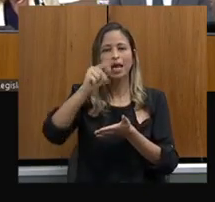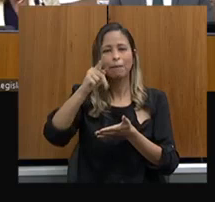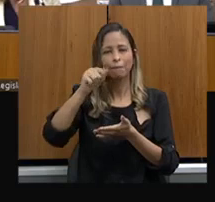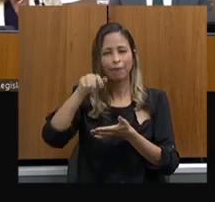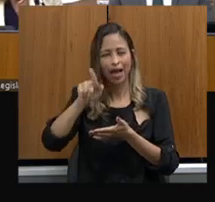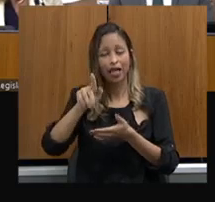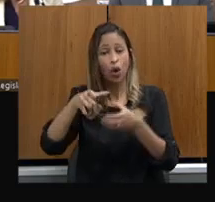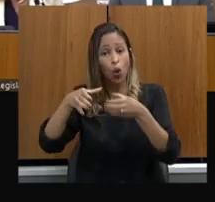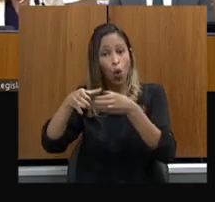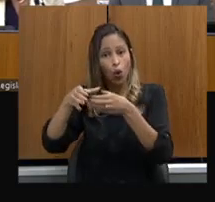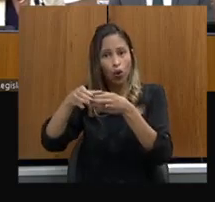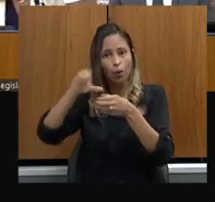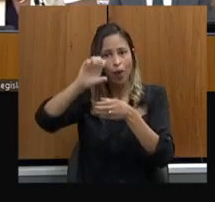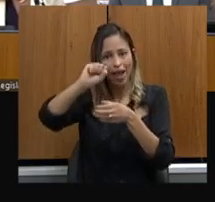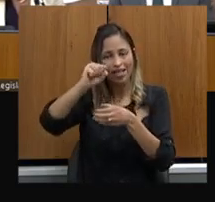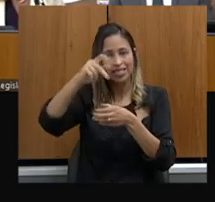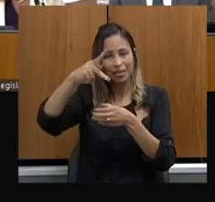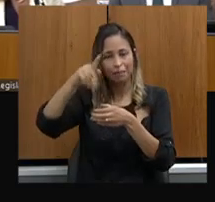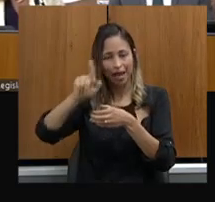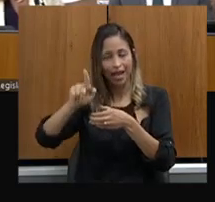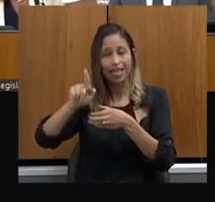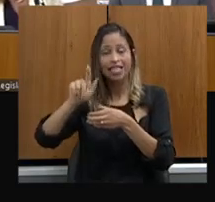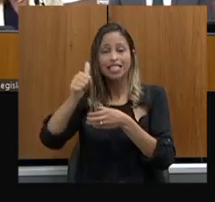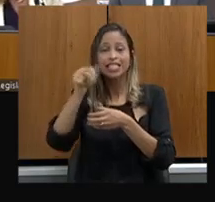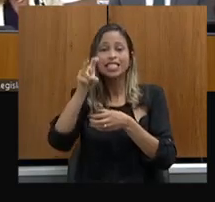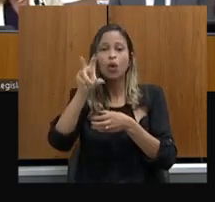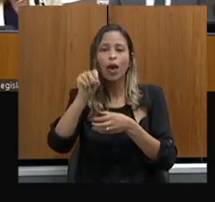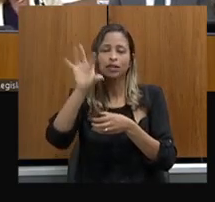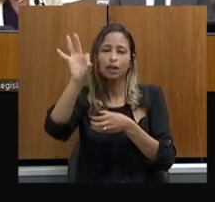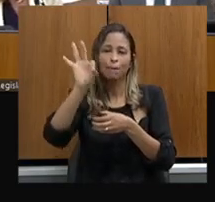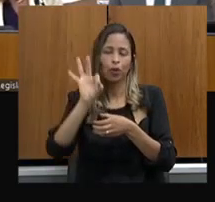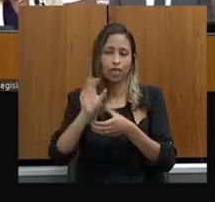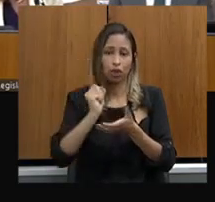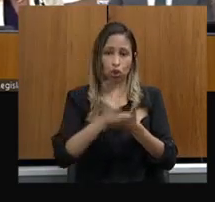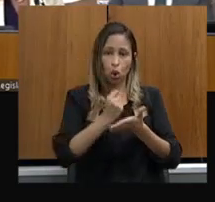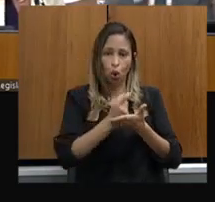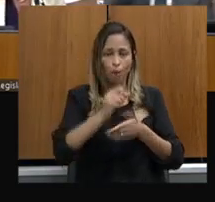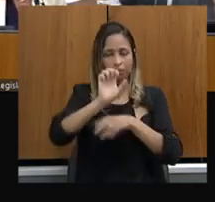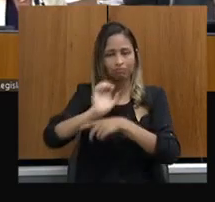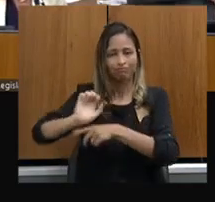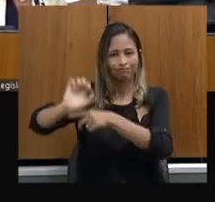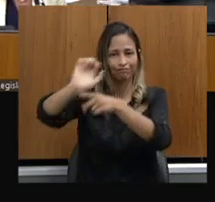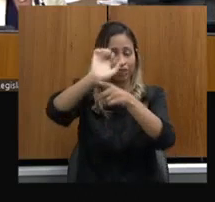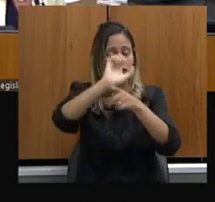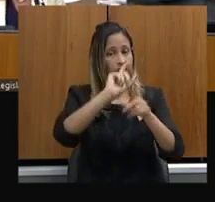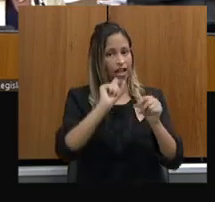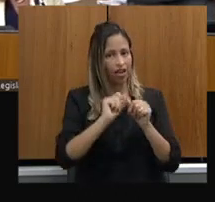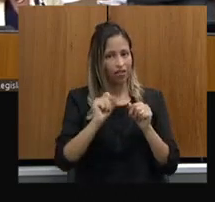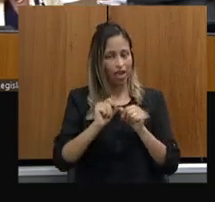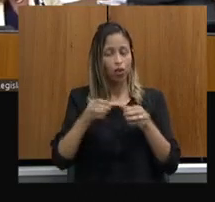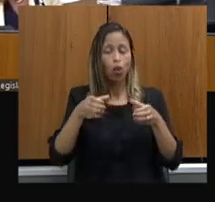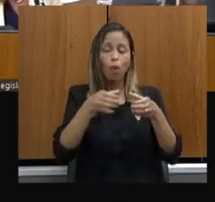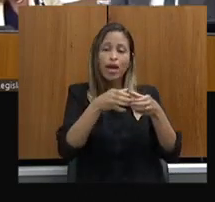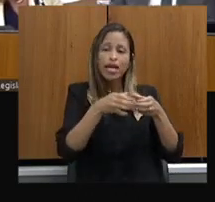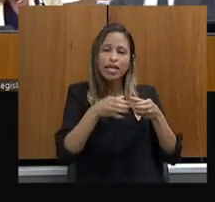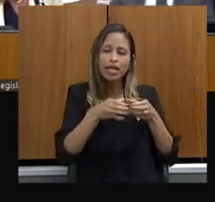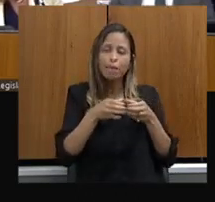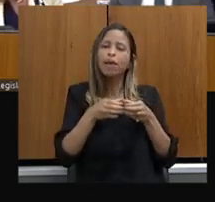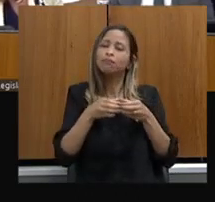hoje a equipe da ceplag é responsável por 50% do volume de compras estaduais O que é feito com uma equipe